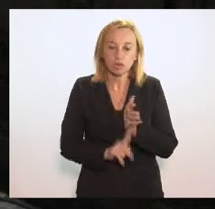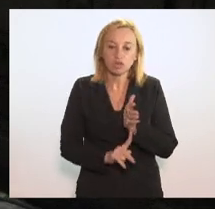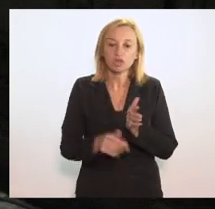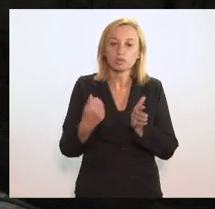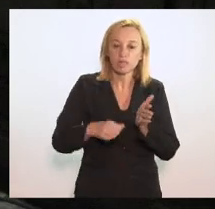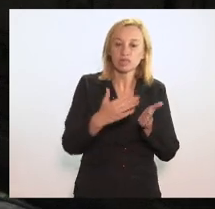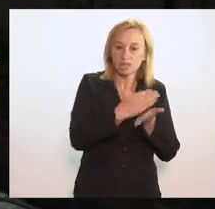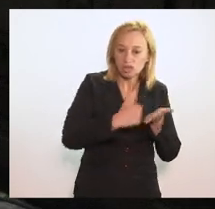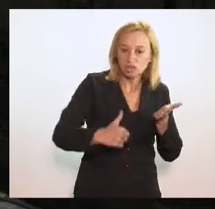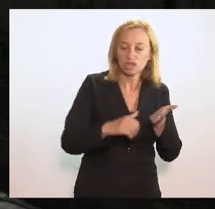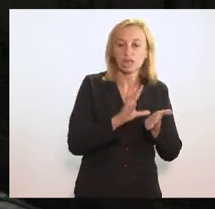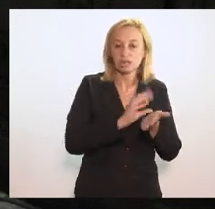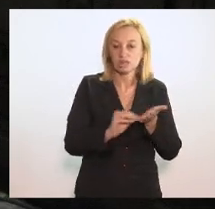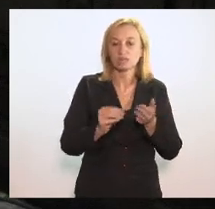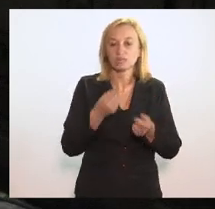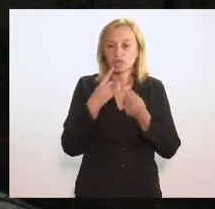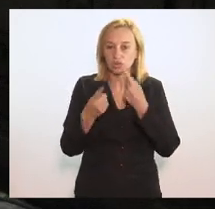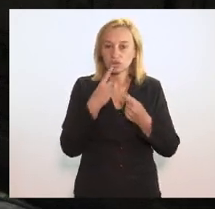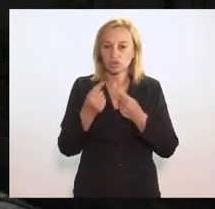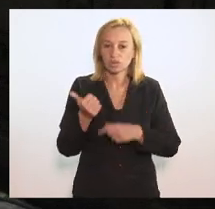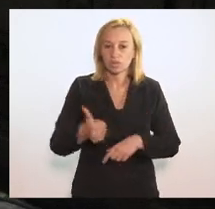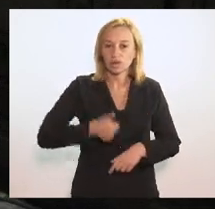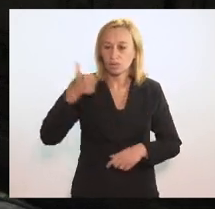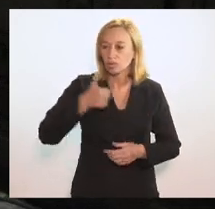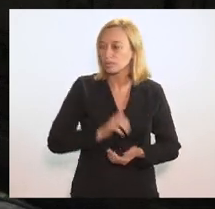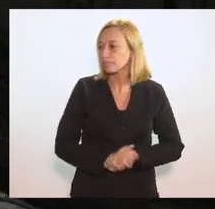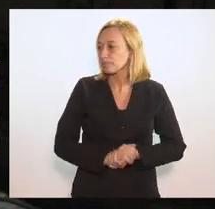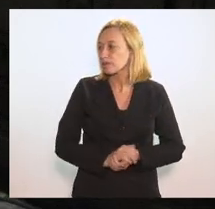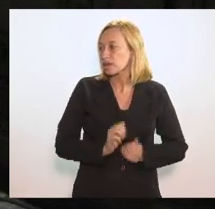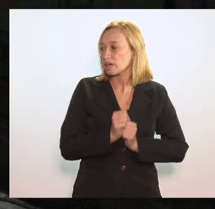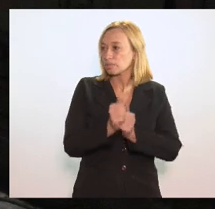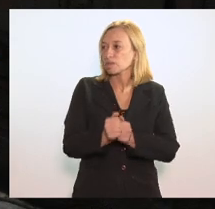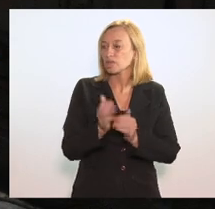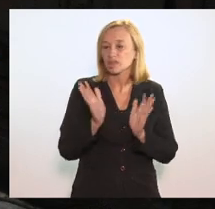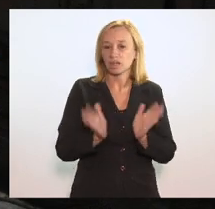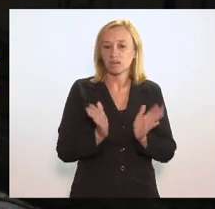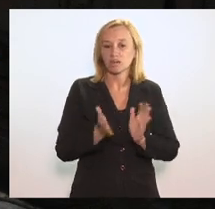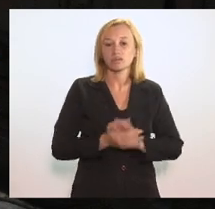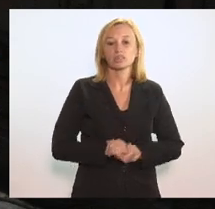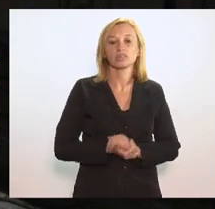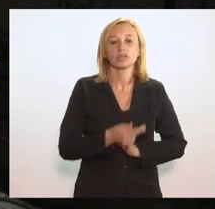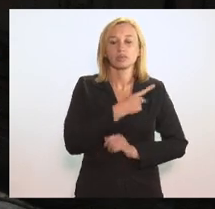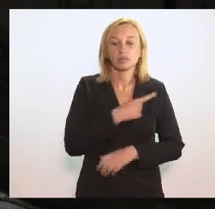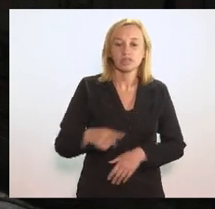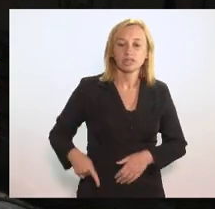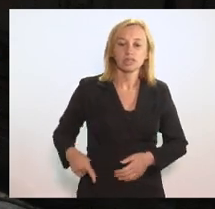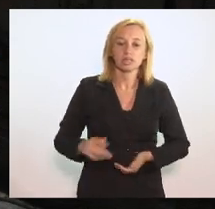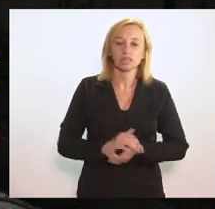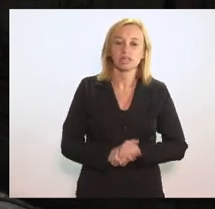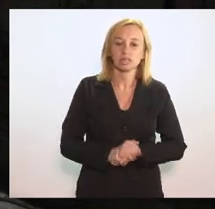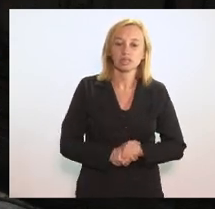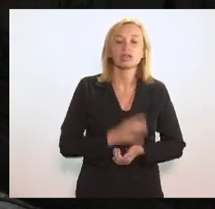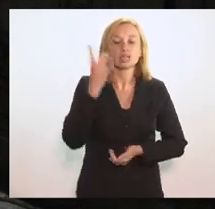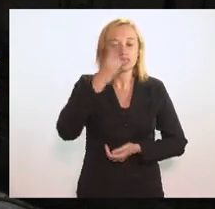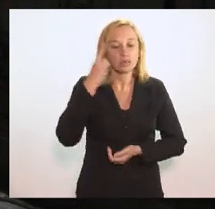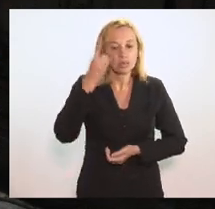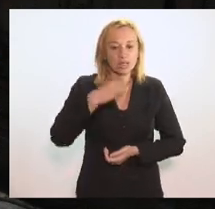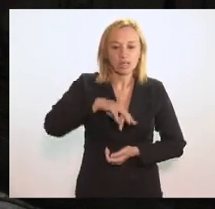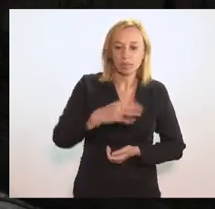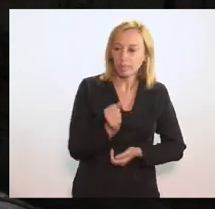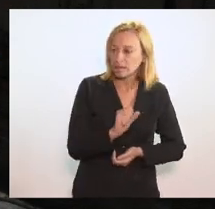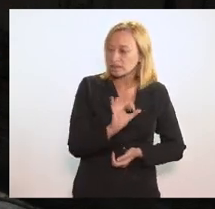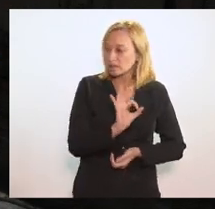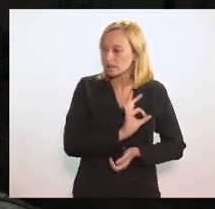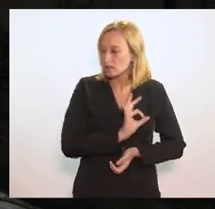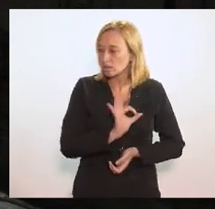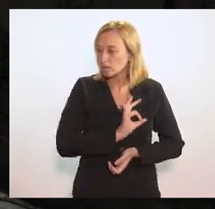precisa ser melhor debatido. Então, muito acordo com o encaminhamento aqui proposto pelo presidente, pela deputada Marta Rocha, pelo